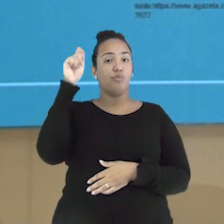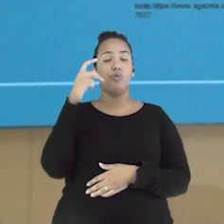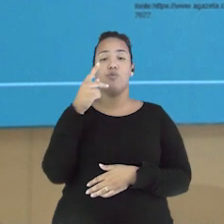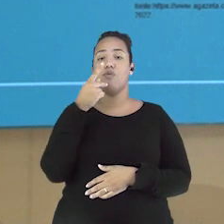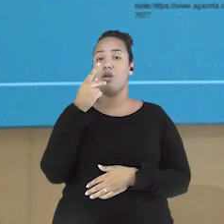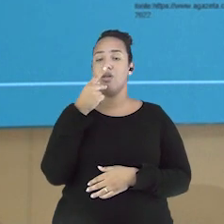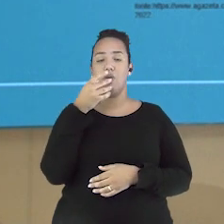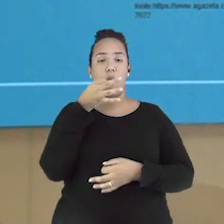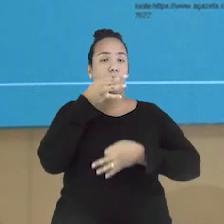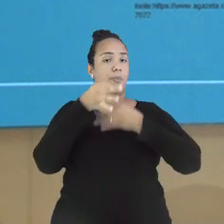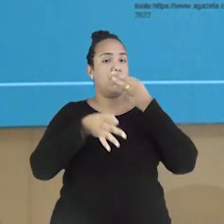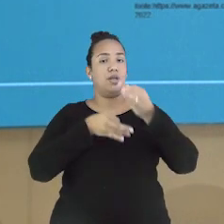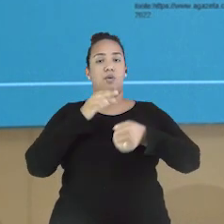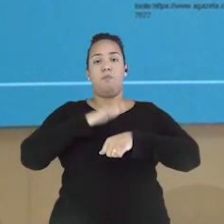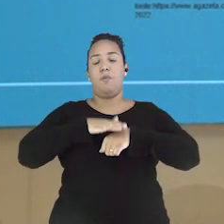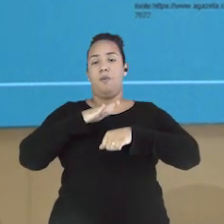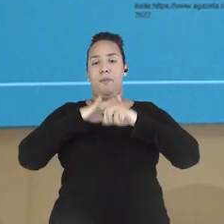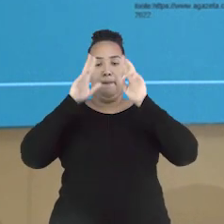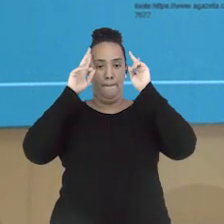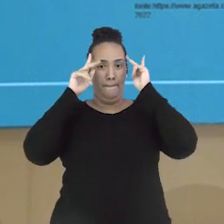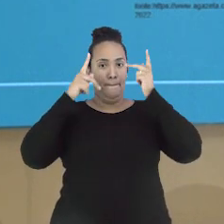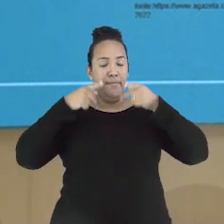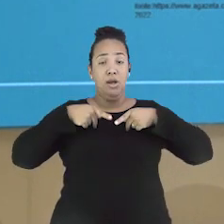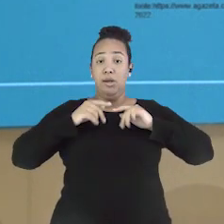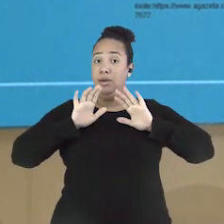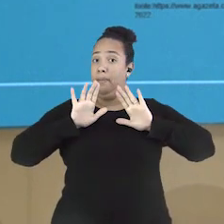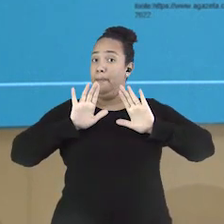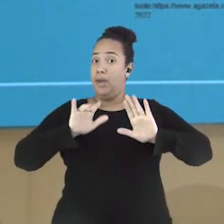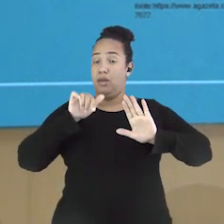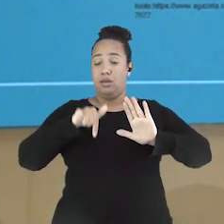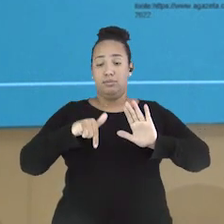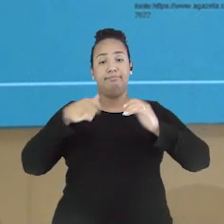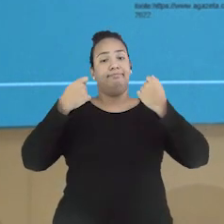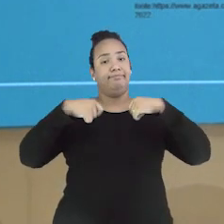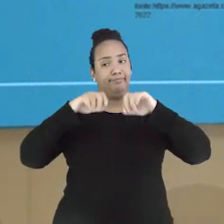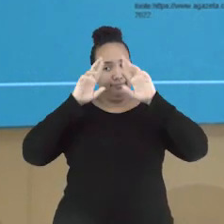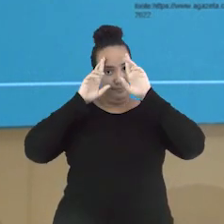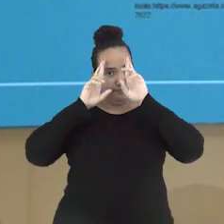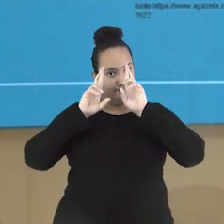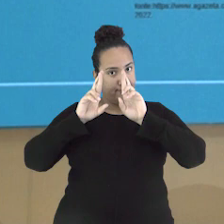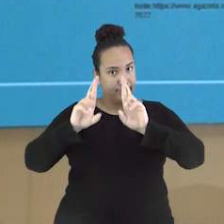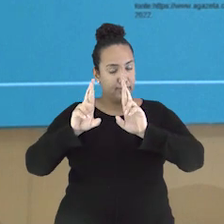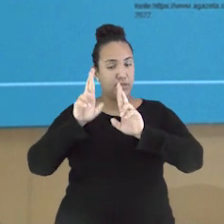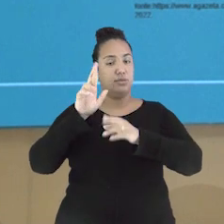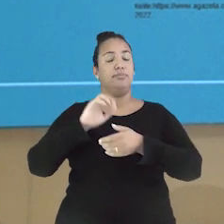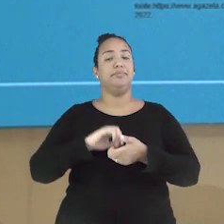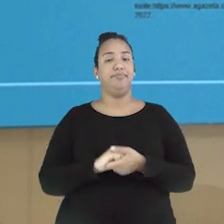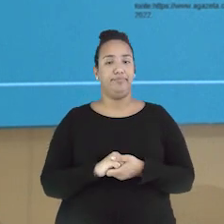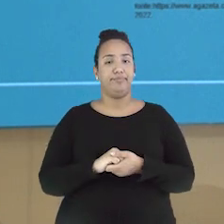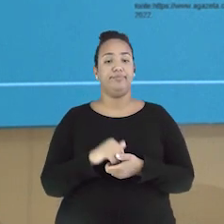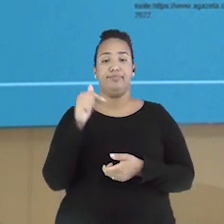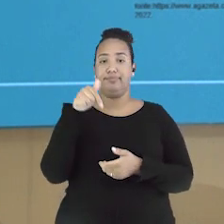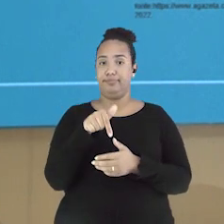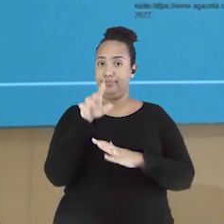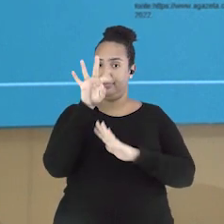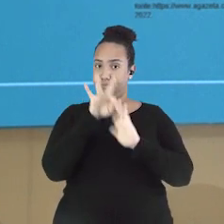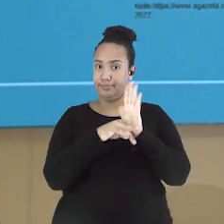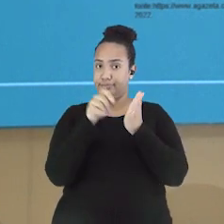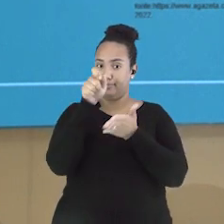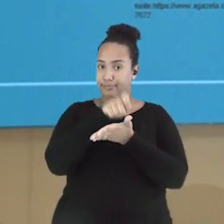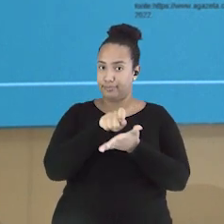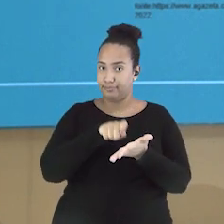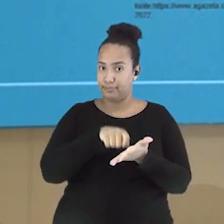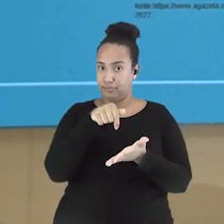opinião diversas vezes. Contudo, em nenhum momento ocorre desrespeito ou ataques pessoais. A escrita do texto, apesar